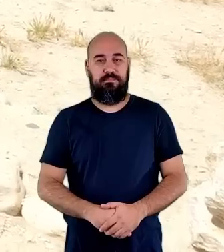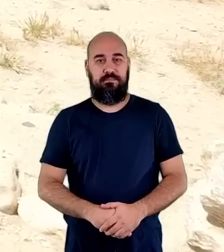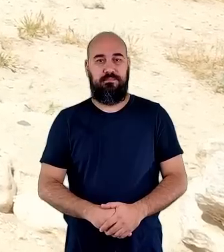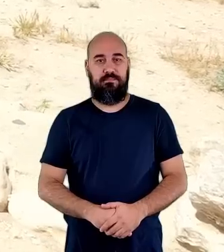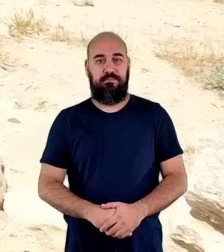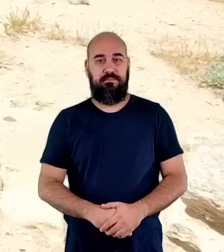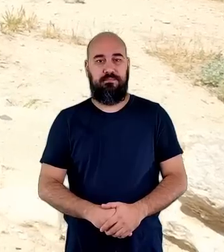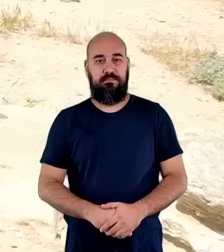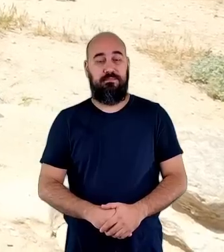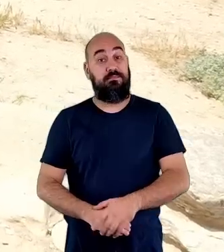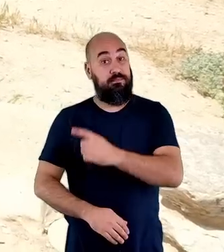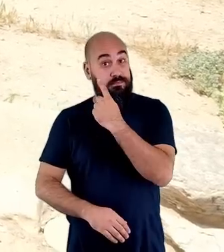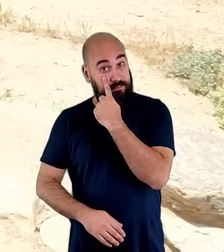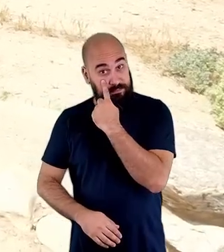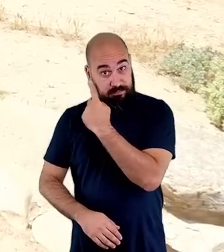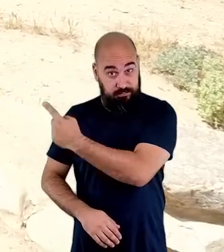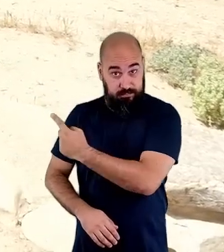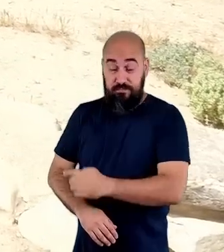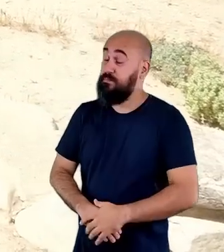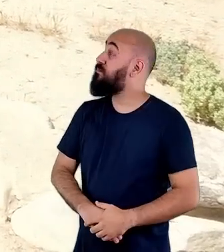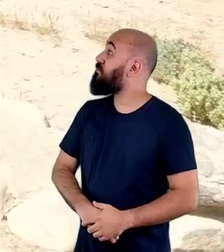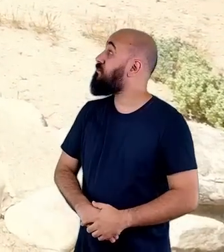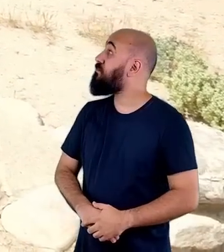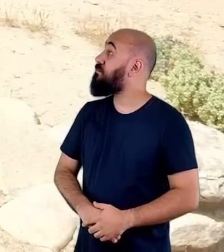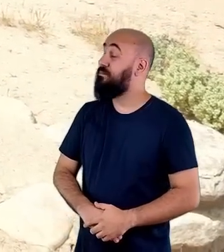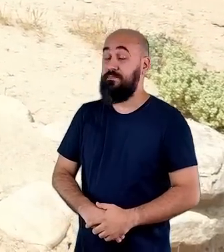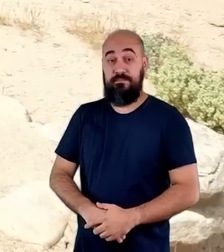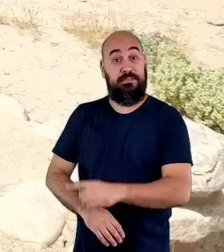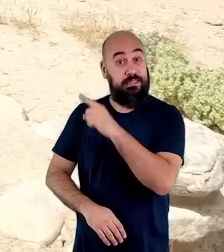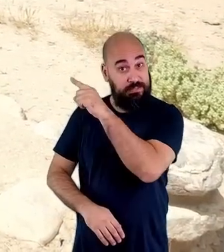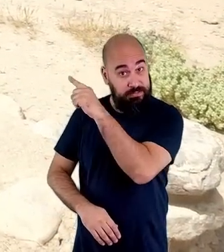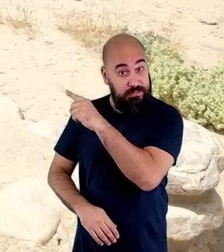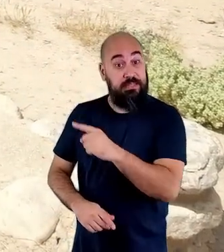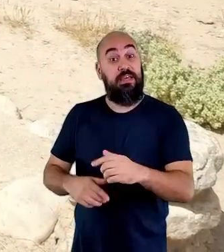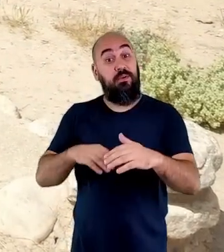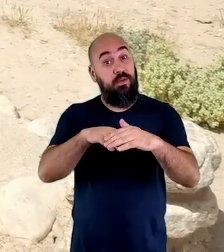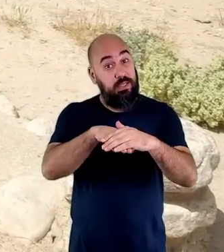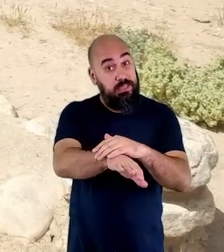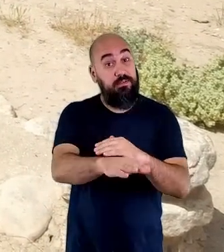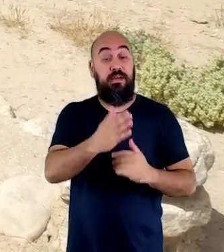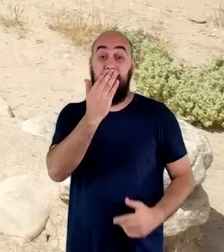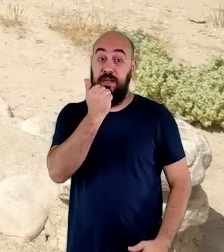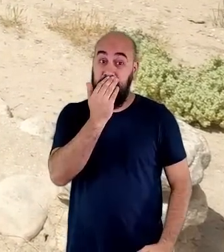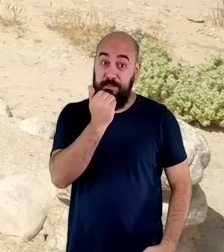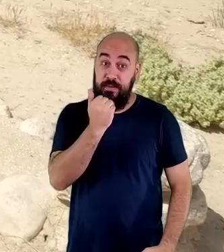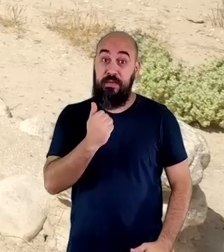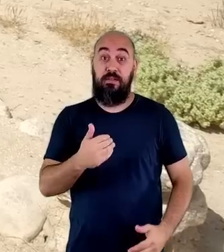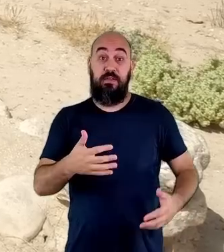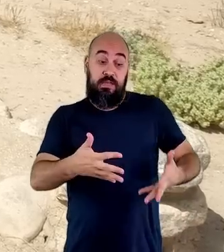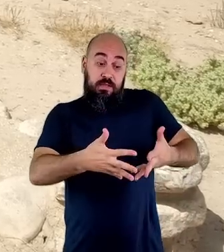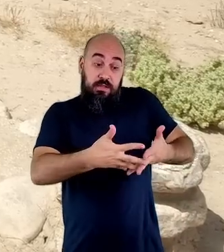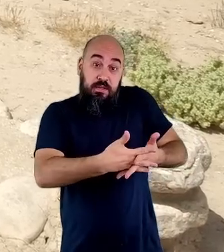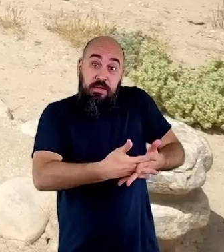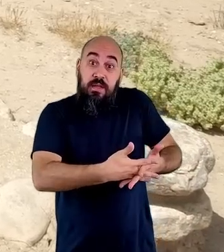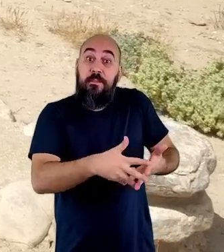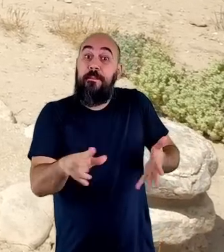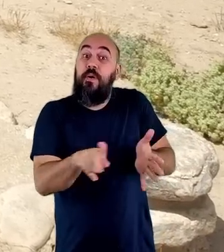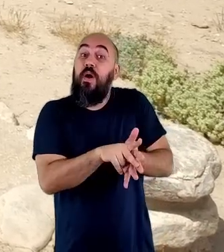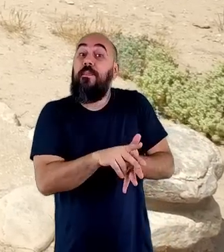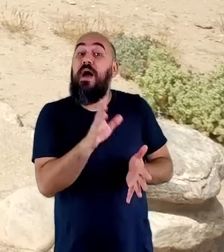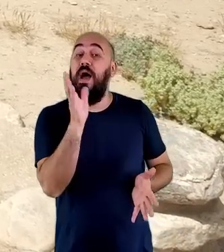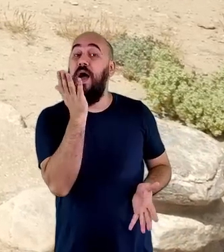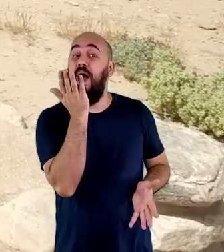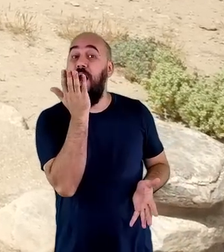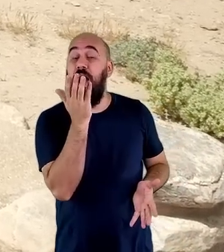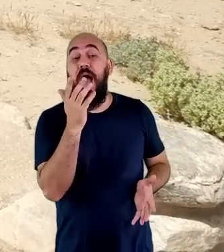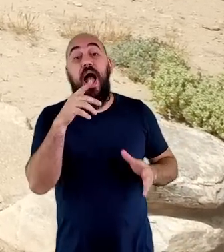Aqui nesse outro pavimento, eles guardavam os alimentos, aqui havia a manjedoura dos animais. Aqui a família